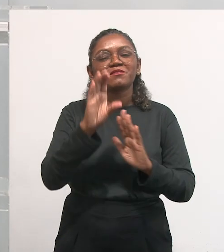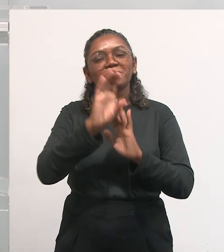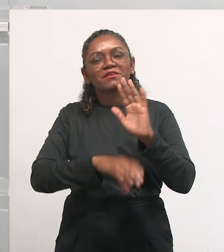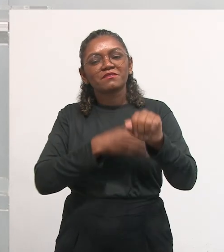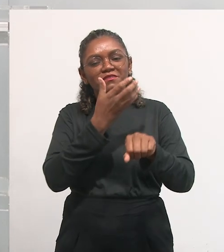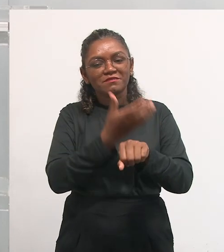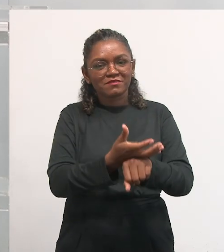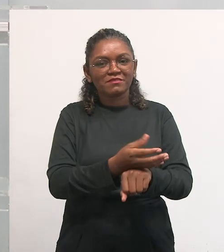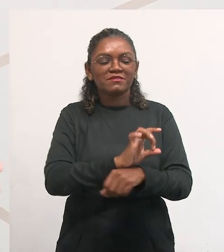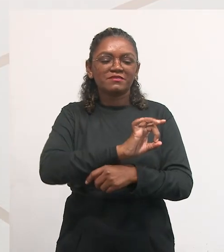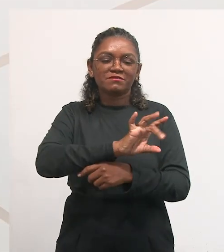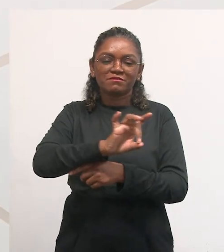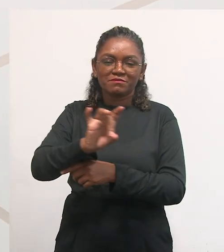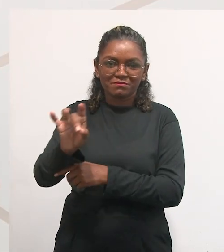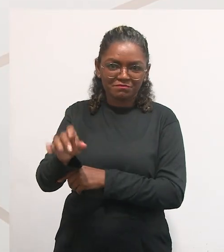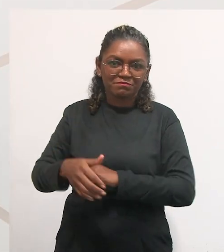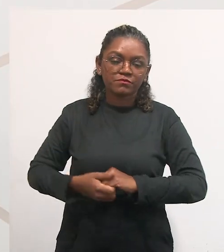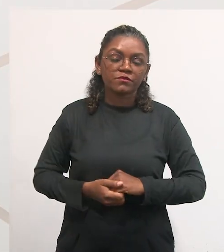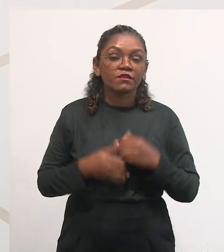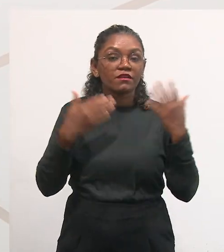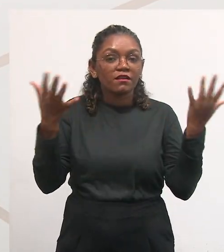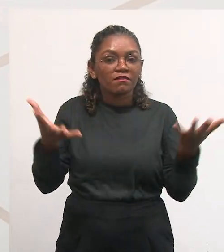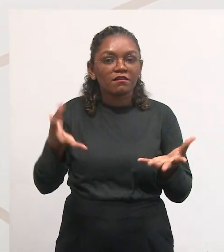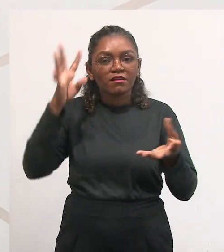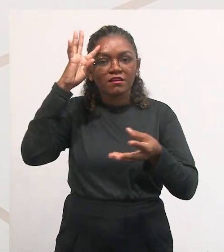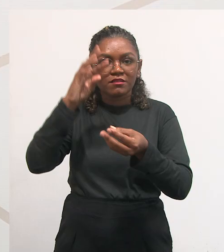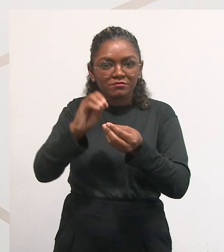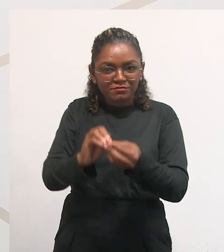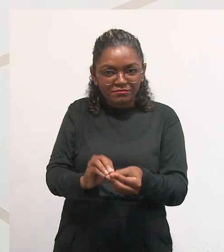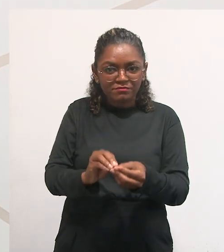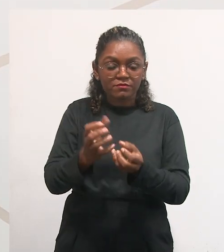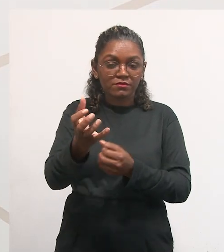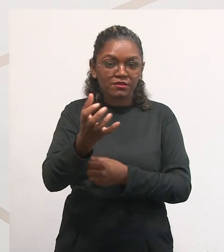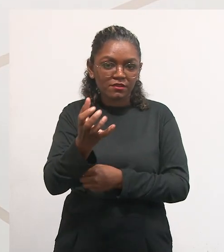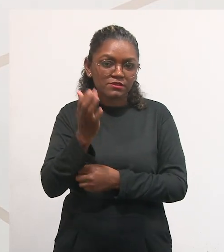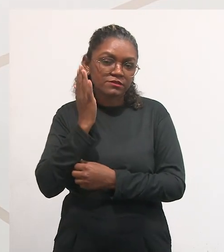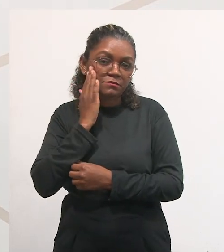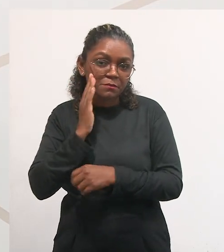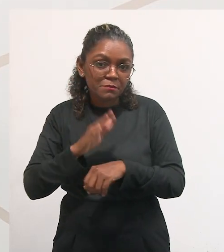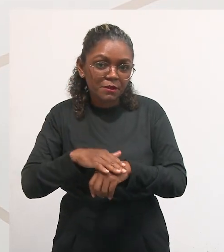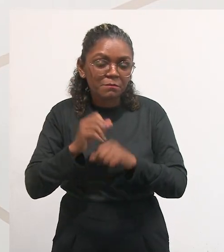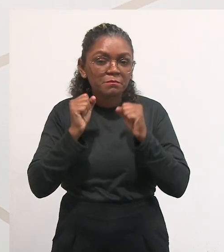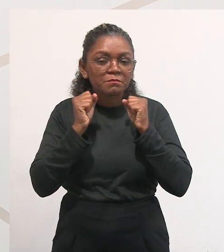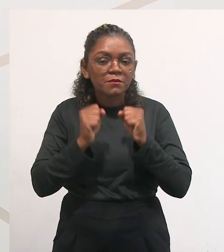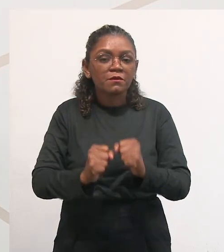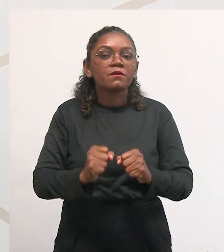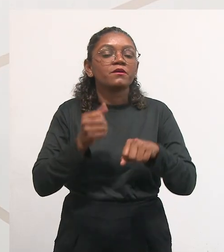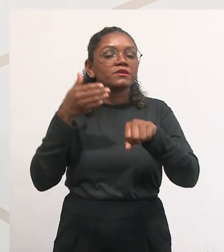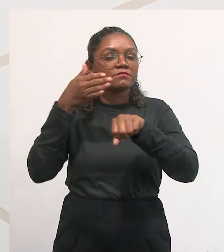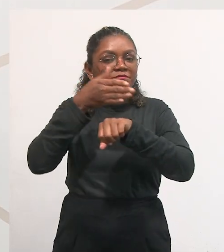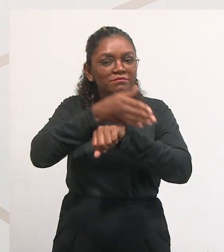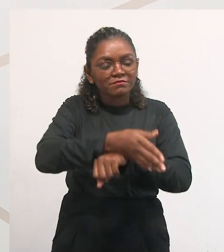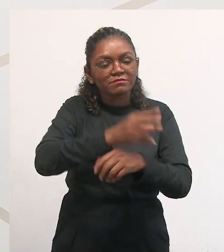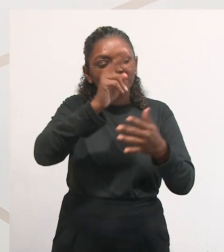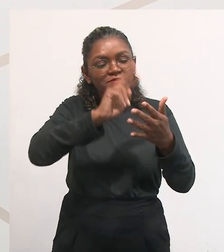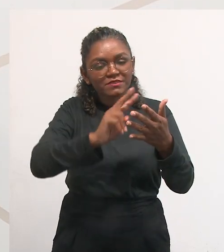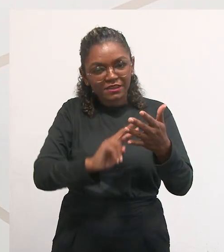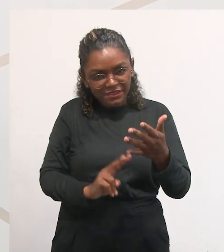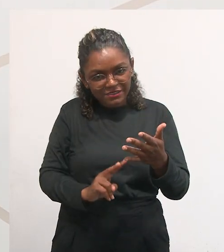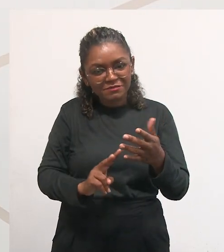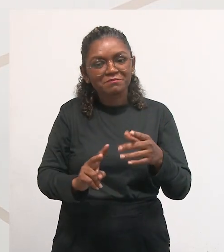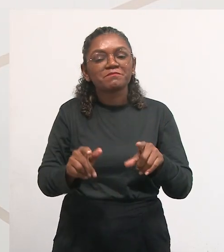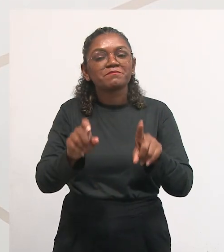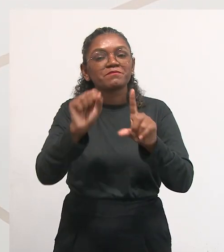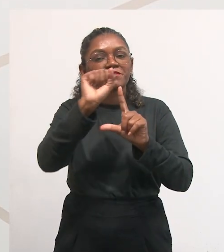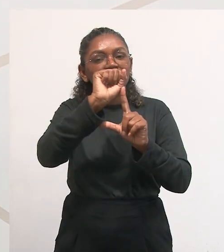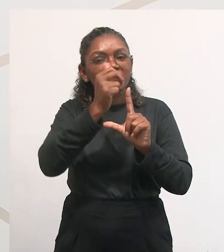É claro que aqui eu trouxe generalizações. Se você quiser saber de verdade, você acessa o material, está todo disponível no ambiente virtual e